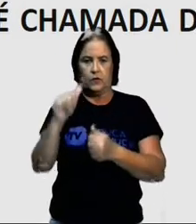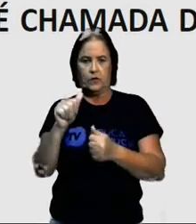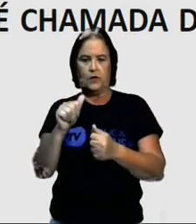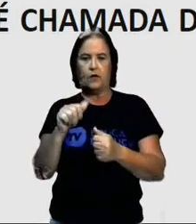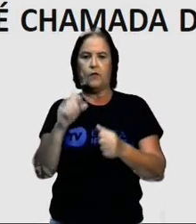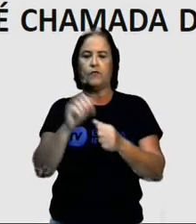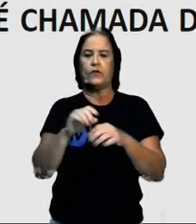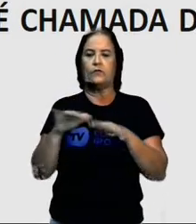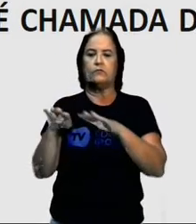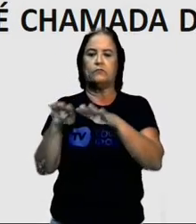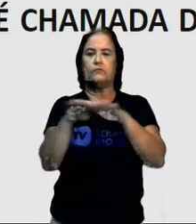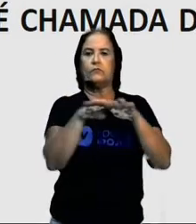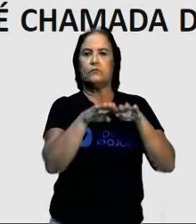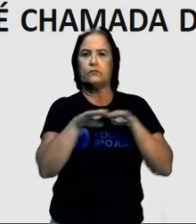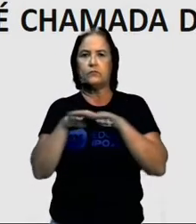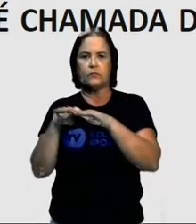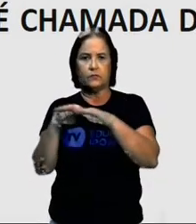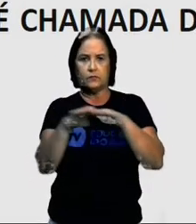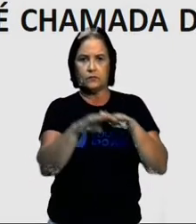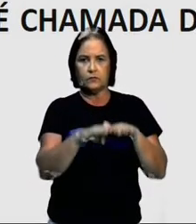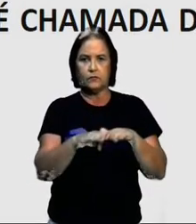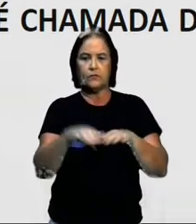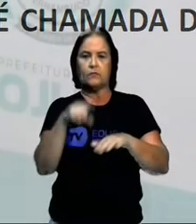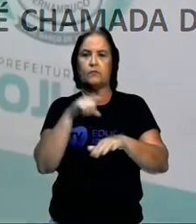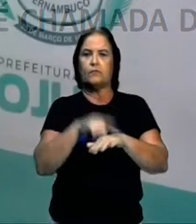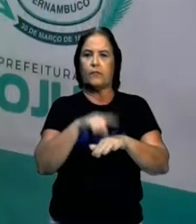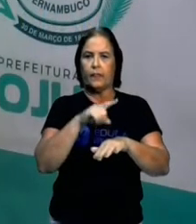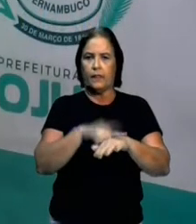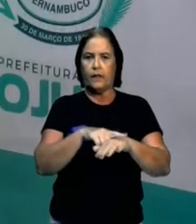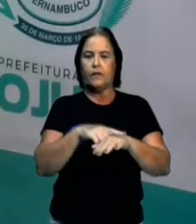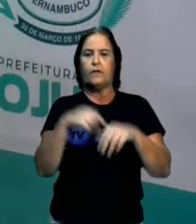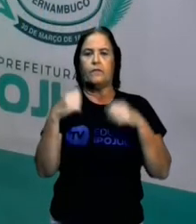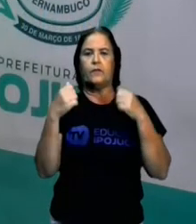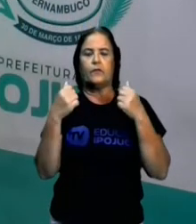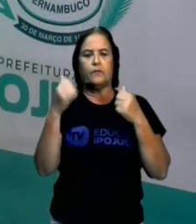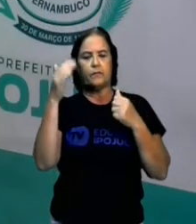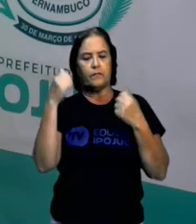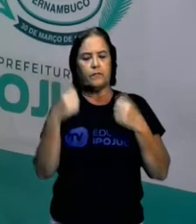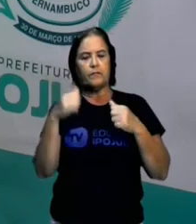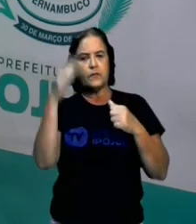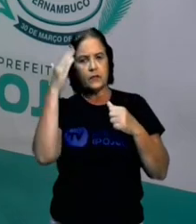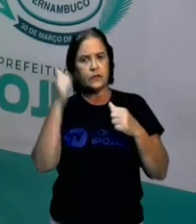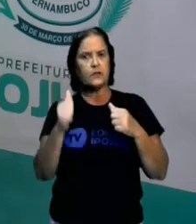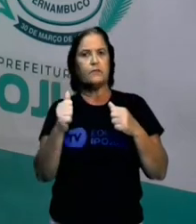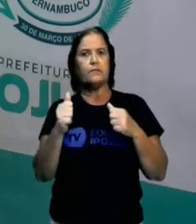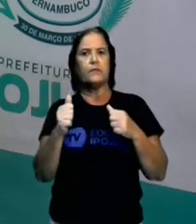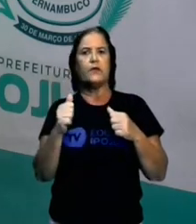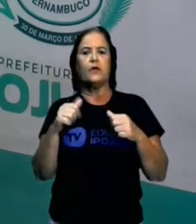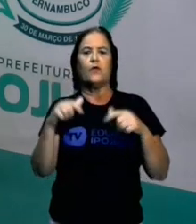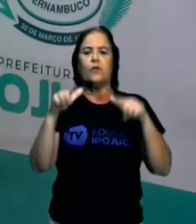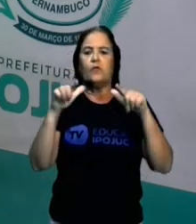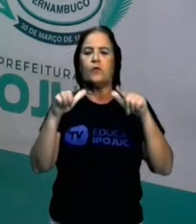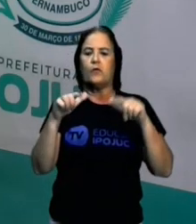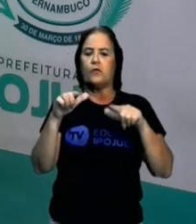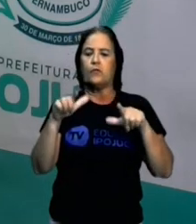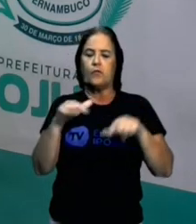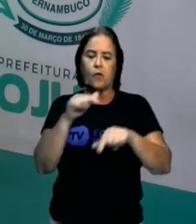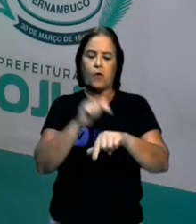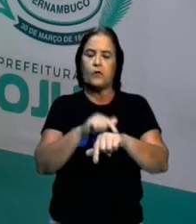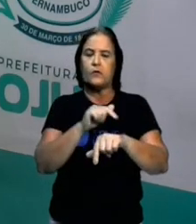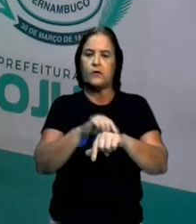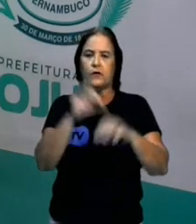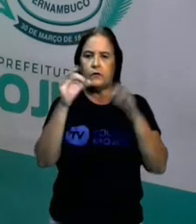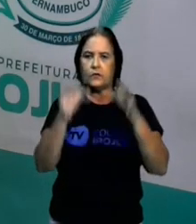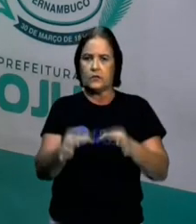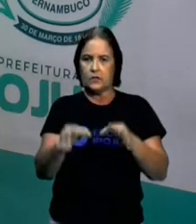A padronização permite saber o horário preciso em uma localidade e também a